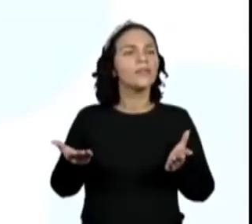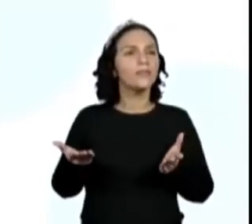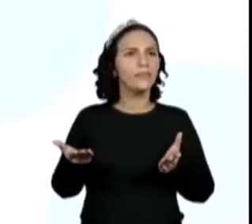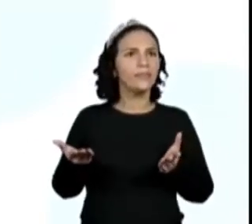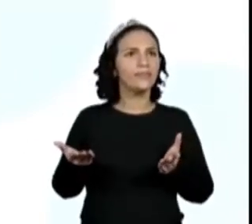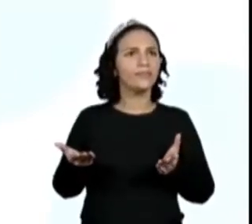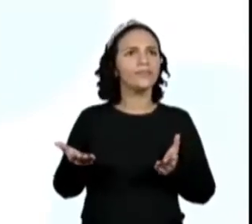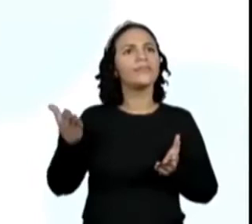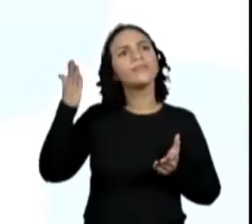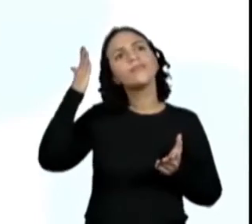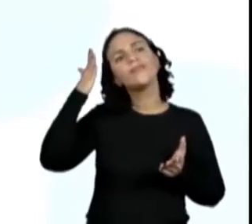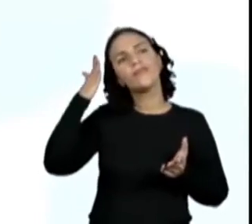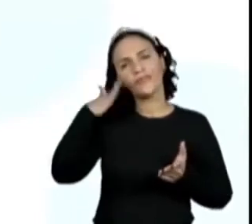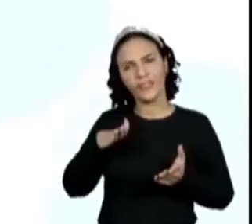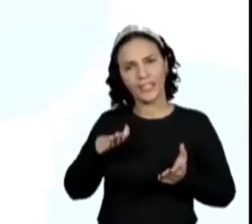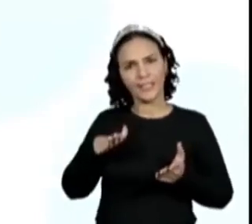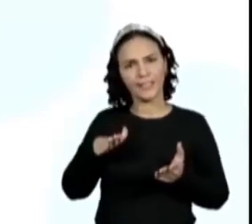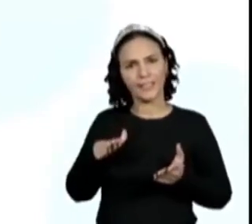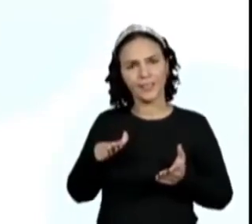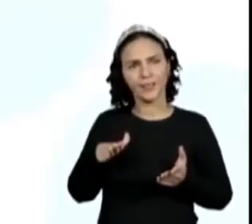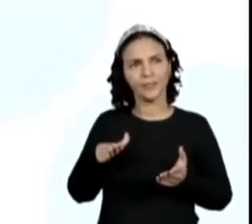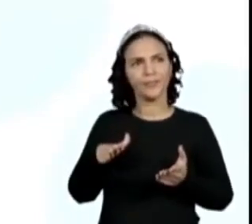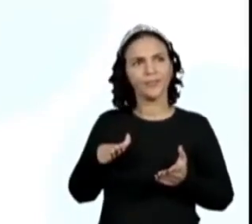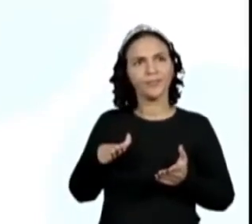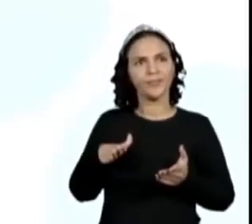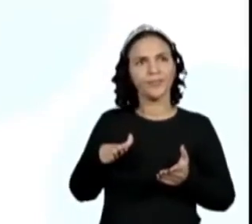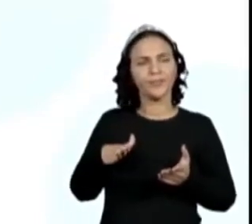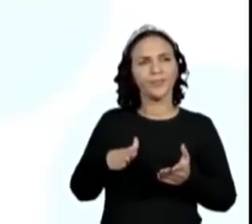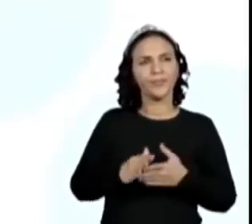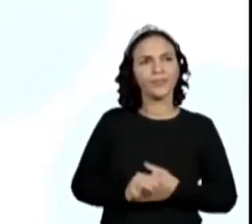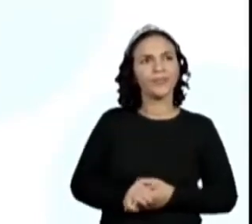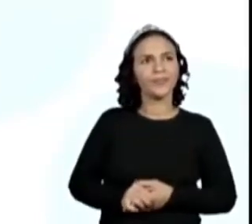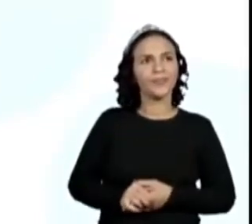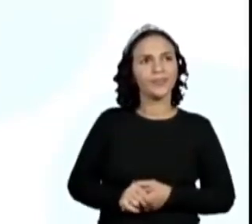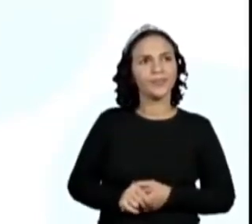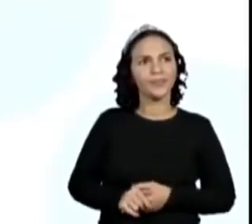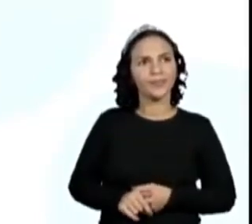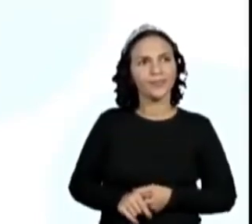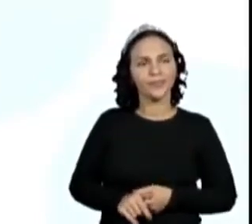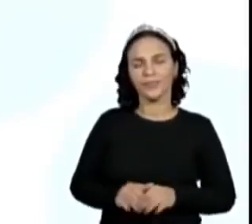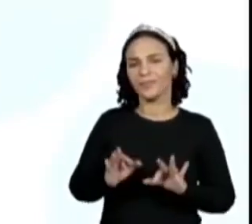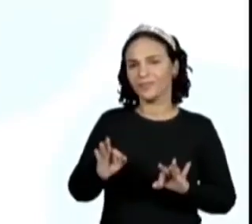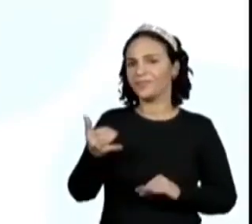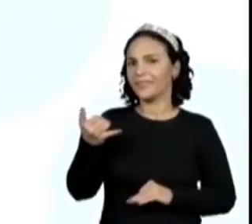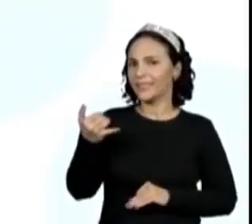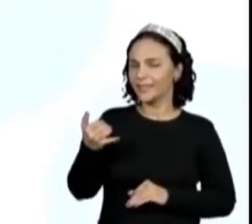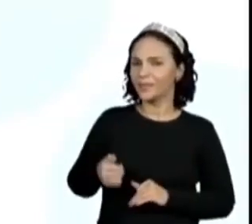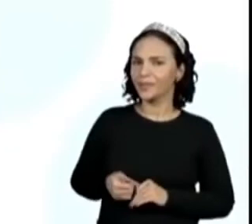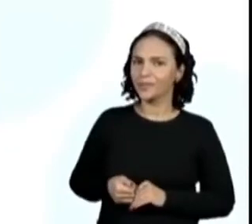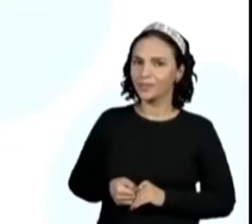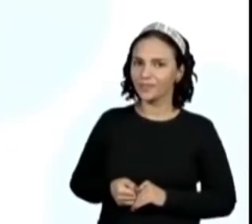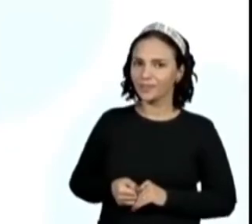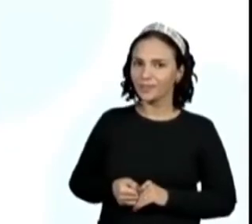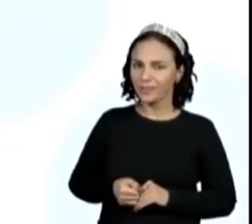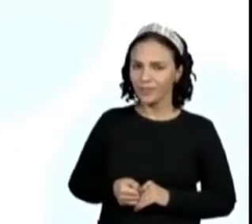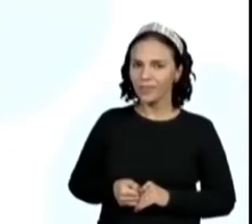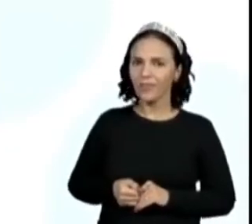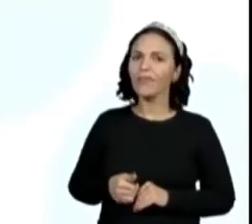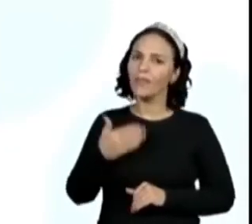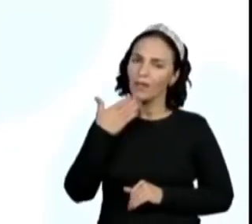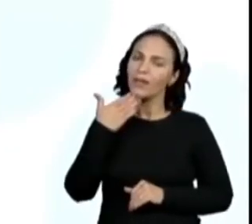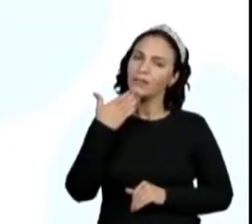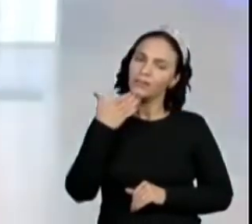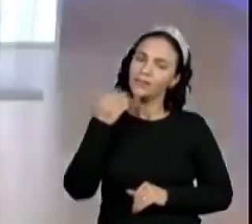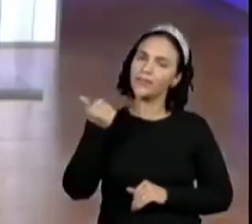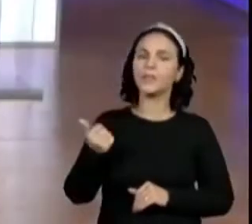Professora Fran, começa... Deixa eu pegar primeiro a caneta. Isso. Deixa eu escrever com a caneta, porque eu acho que com o dedo fica mais